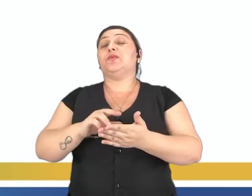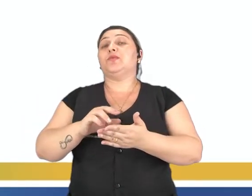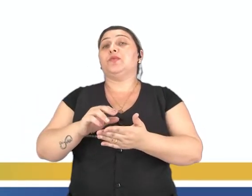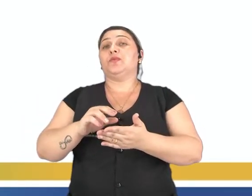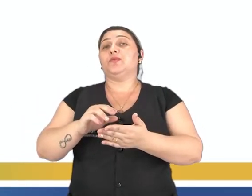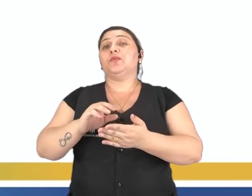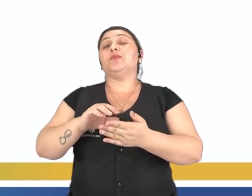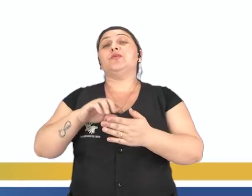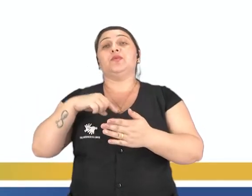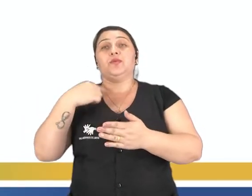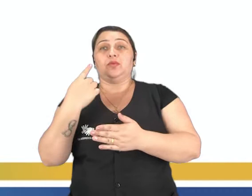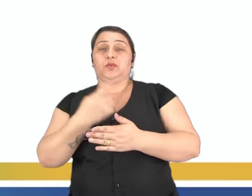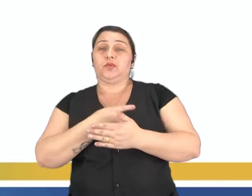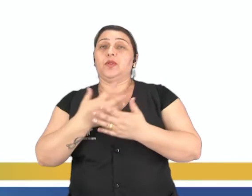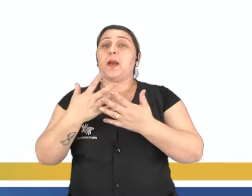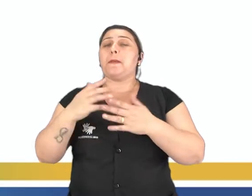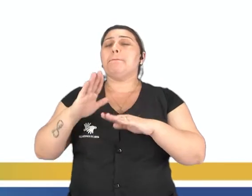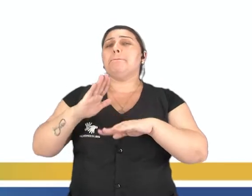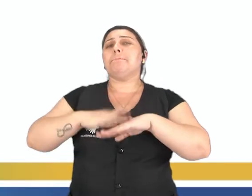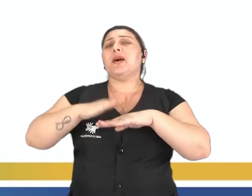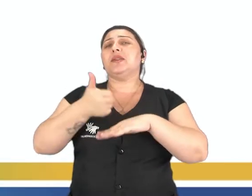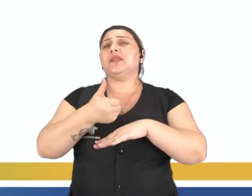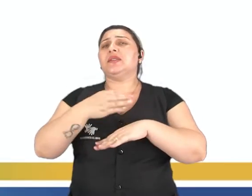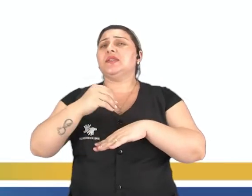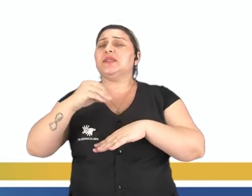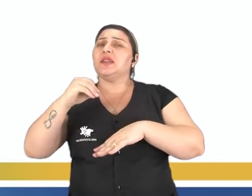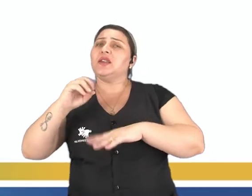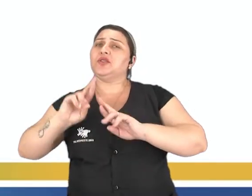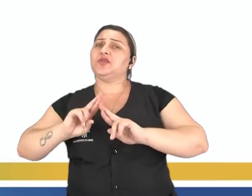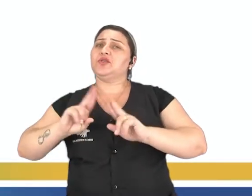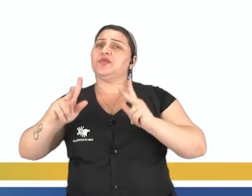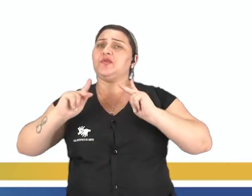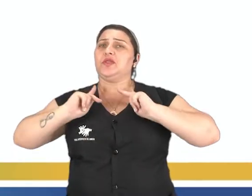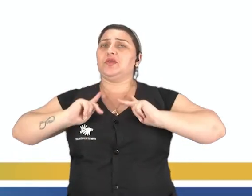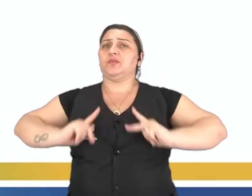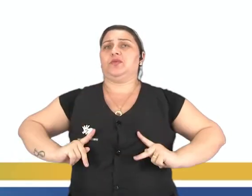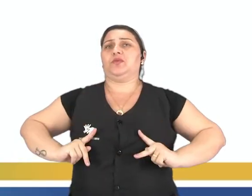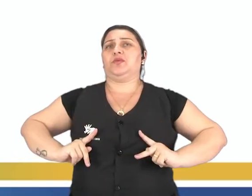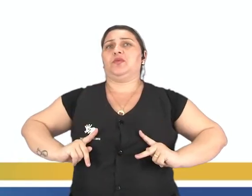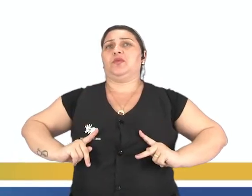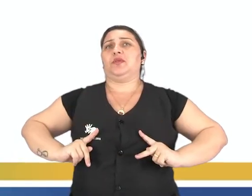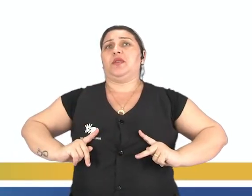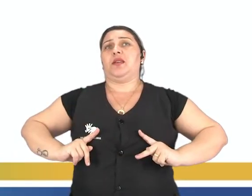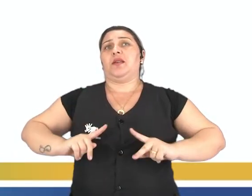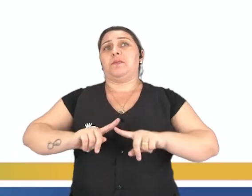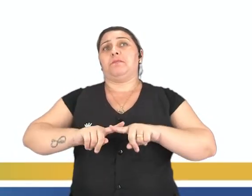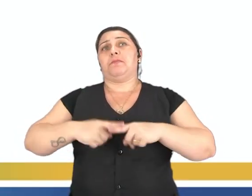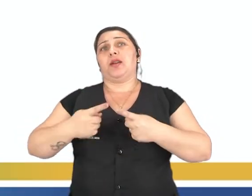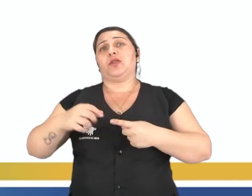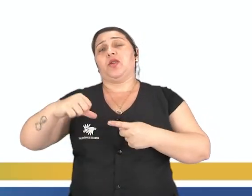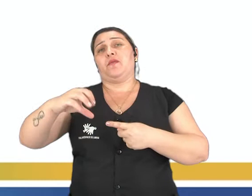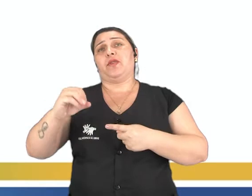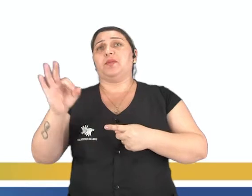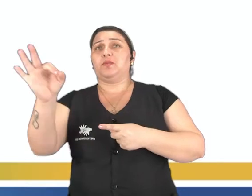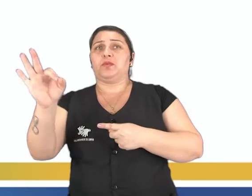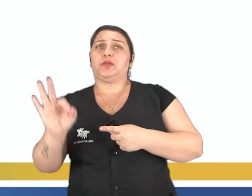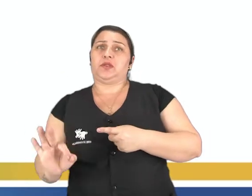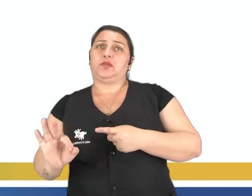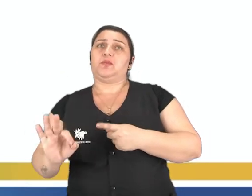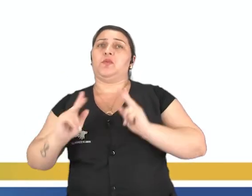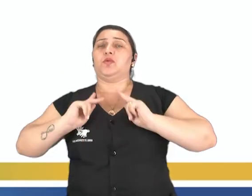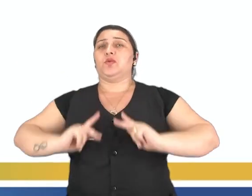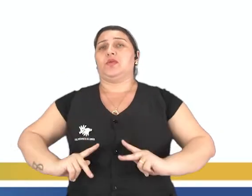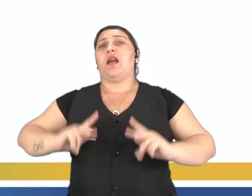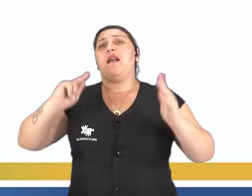o dia, nós adotamos mais de 100 tipos diferentes de posturas. Dentre elas, mais de 90%